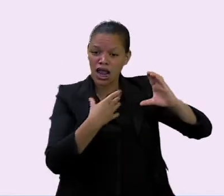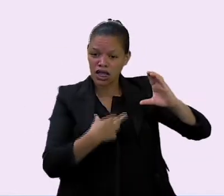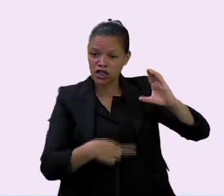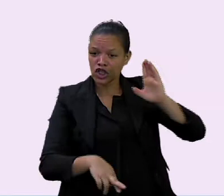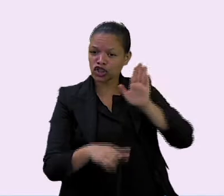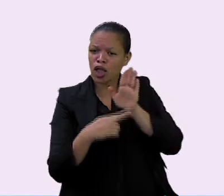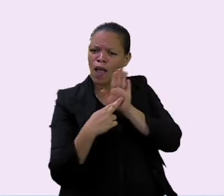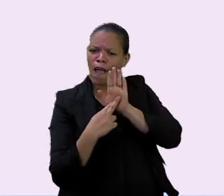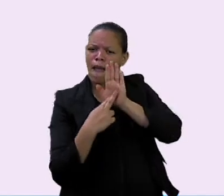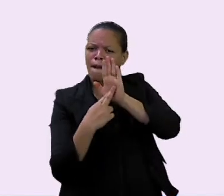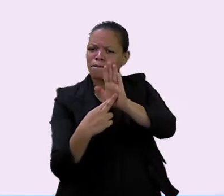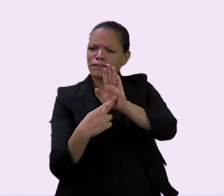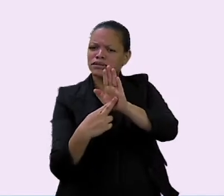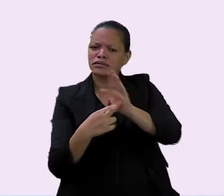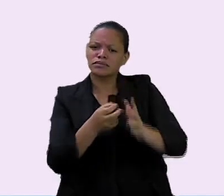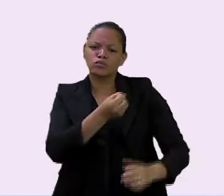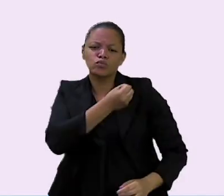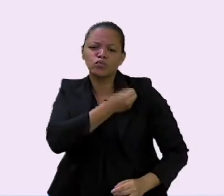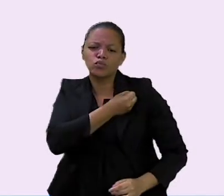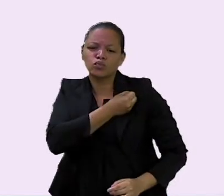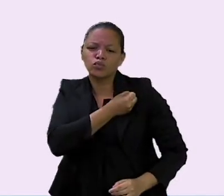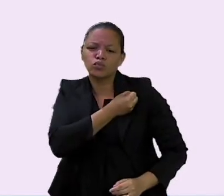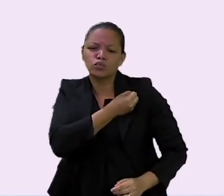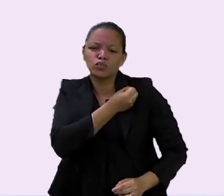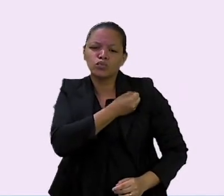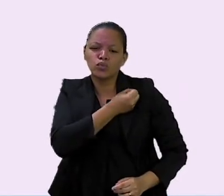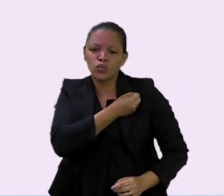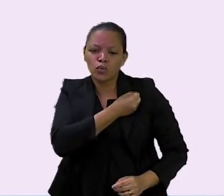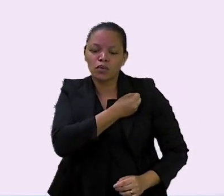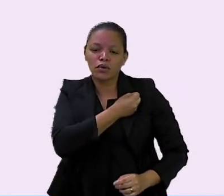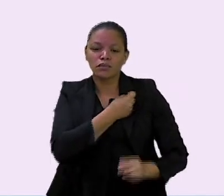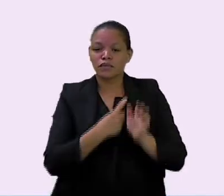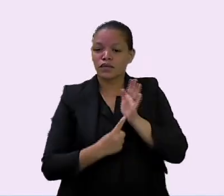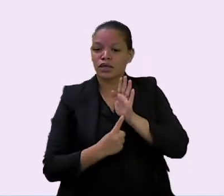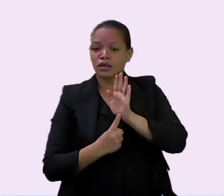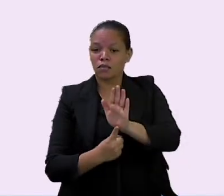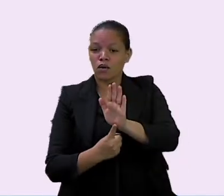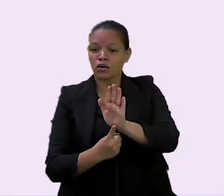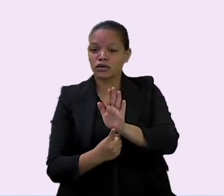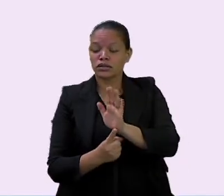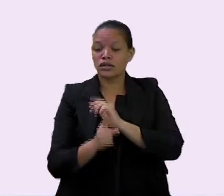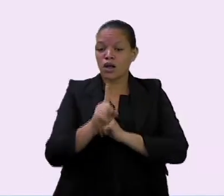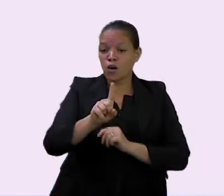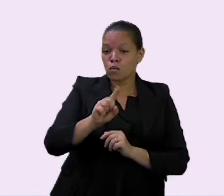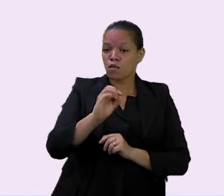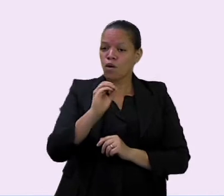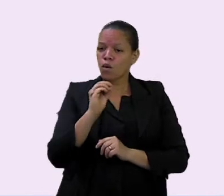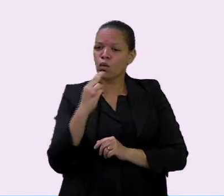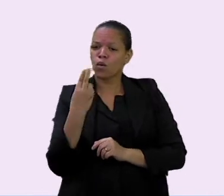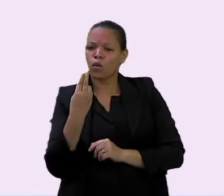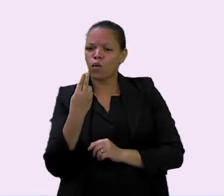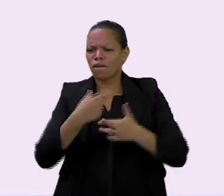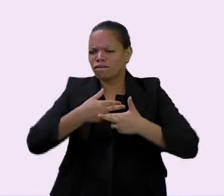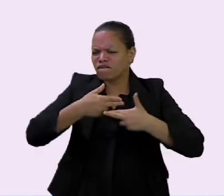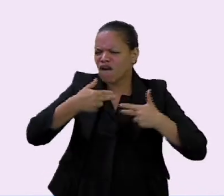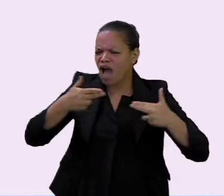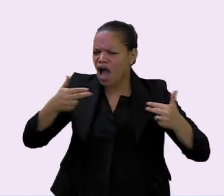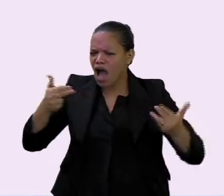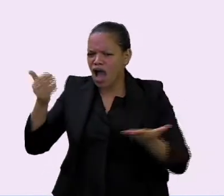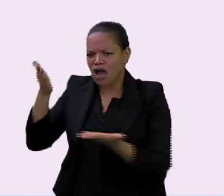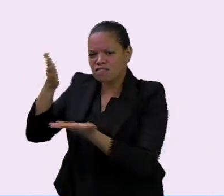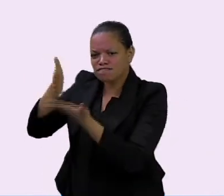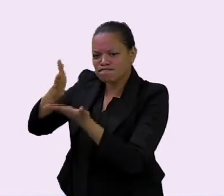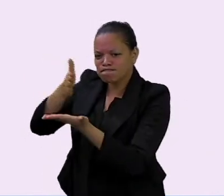indicam uma ou várias partes de um inteiro, que é dividido em partes iguais. Então, veja, eu estava